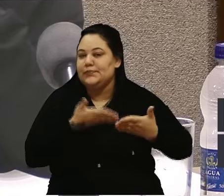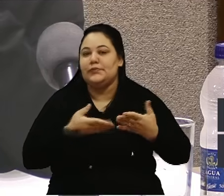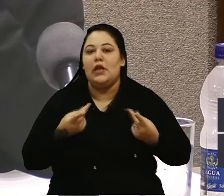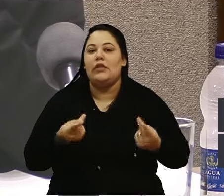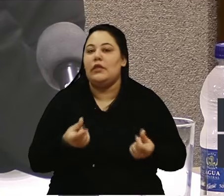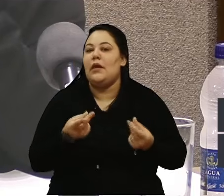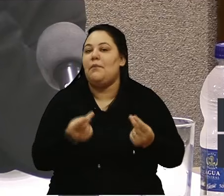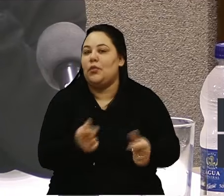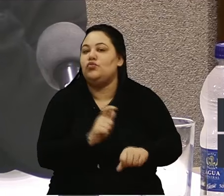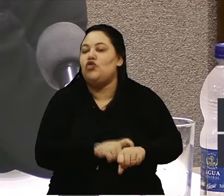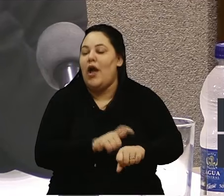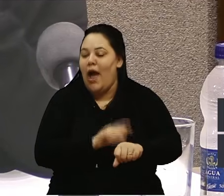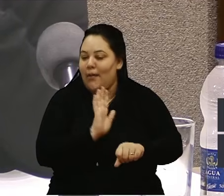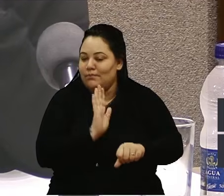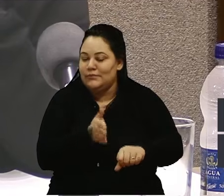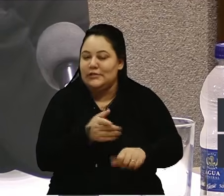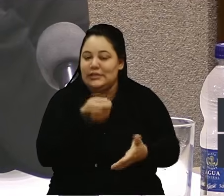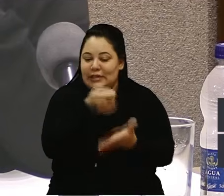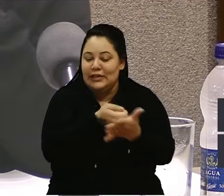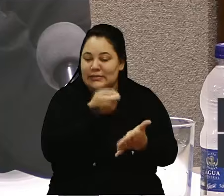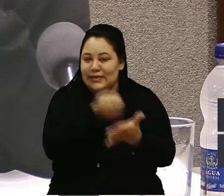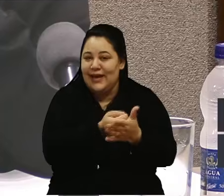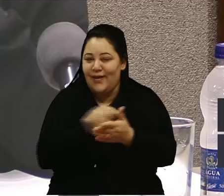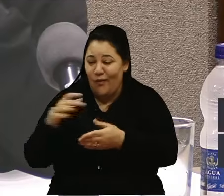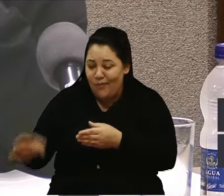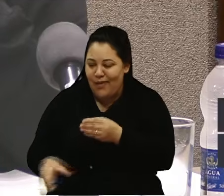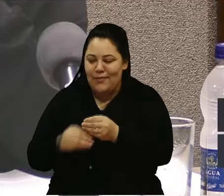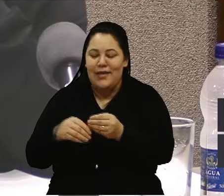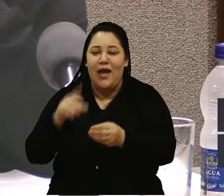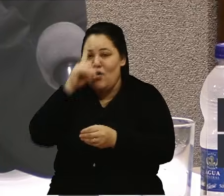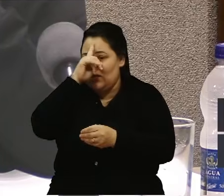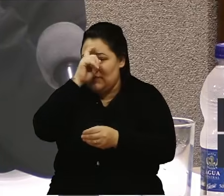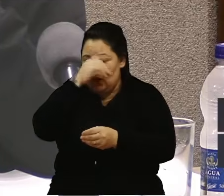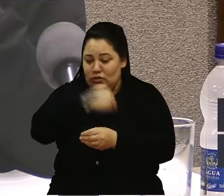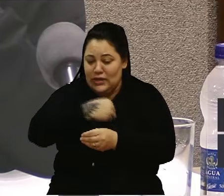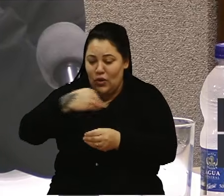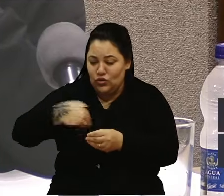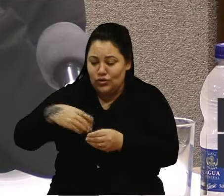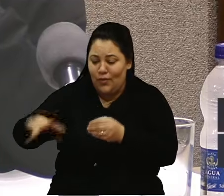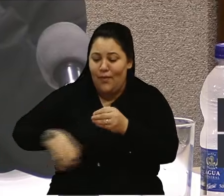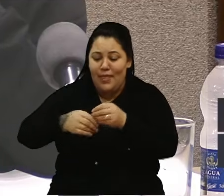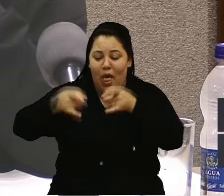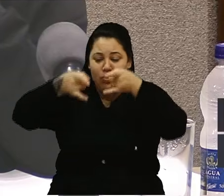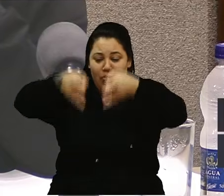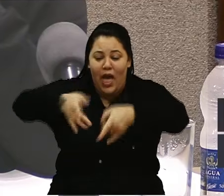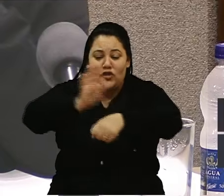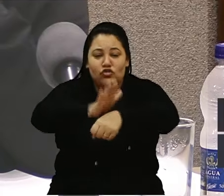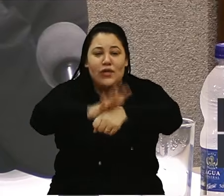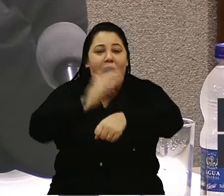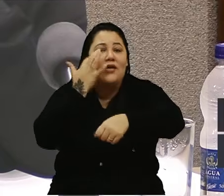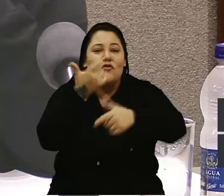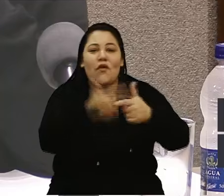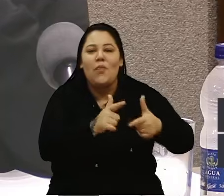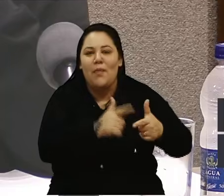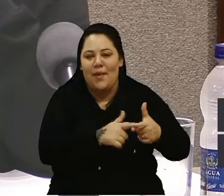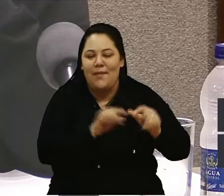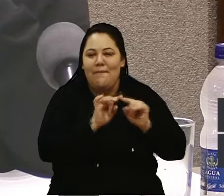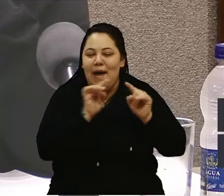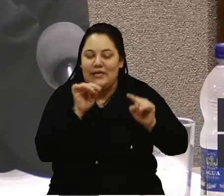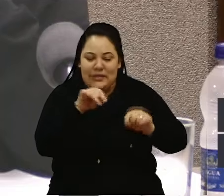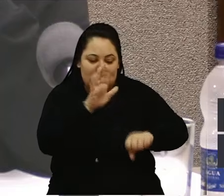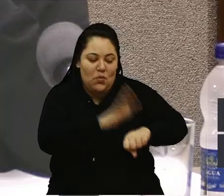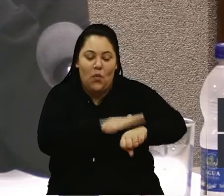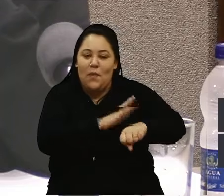Isso incorporaria, de fato, um grande número de leitos, né, que ajudaria a resolver o problema, mas, nesse